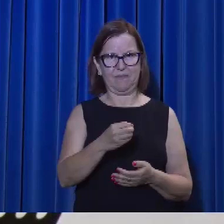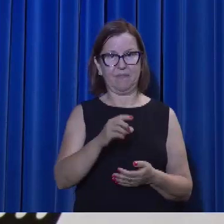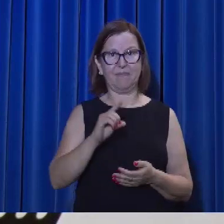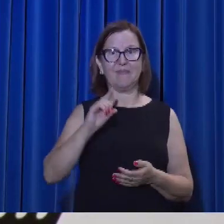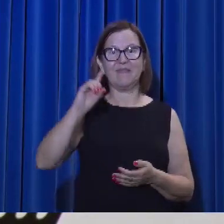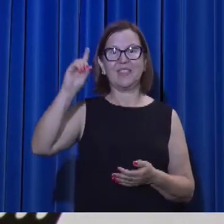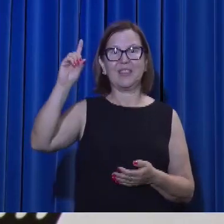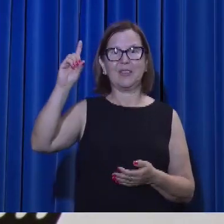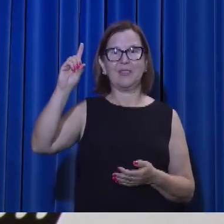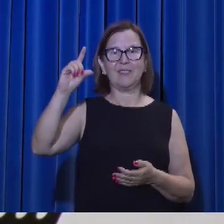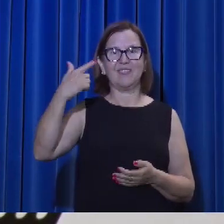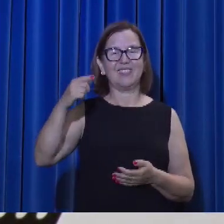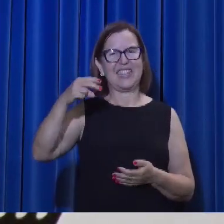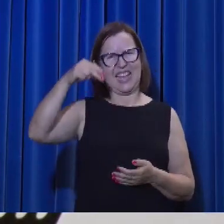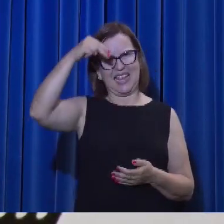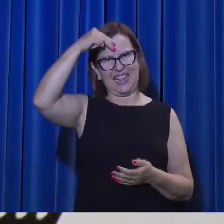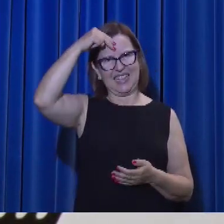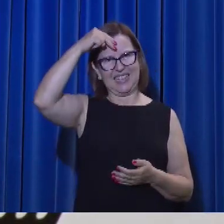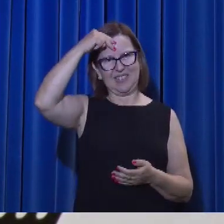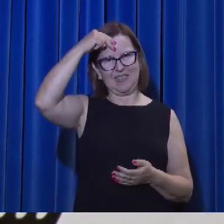Deus não tem neto.